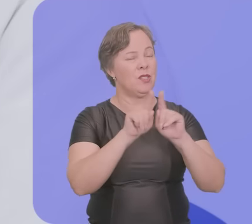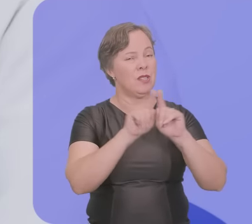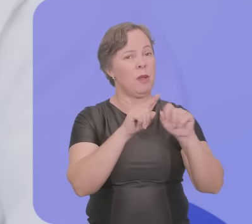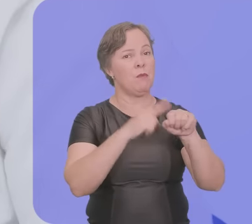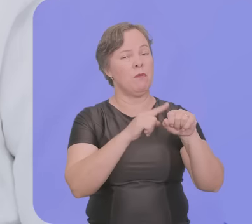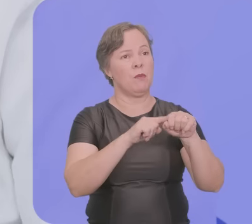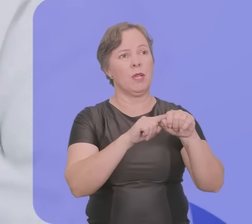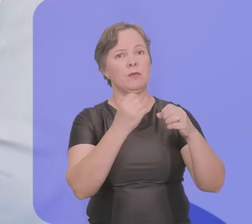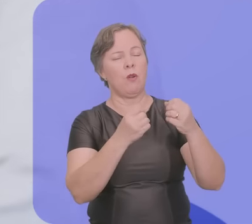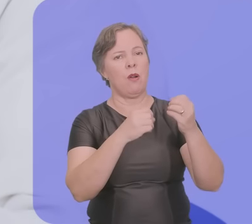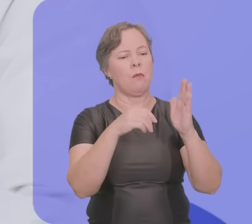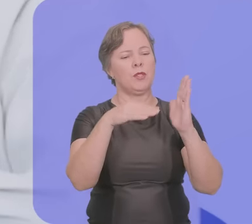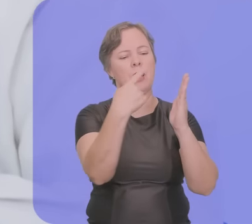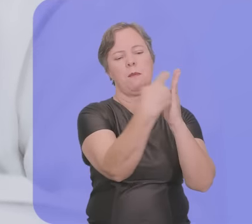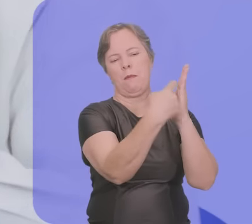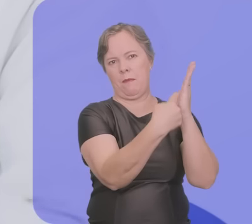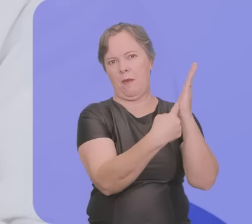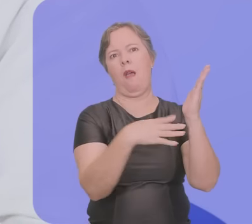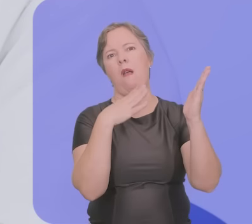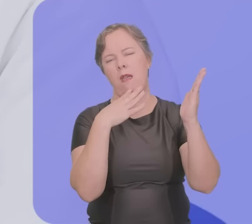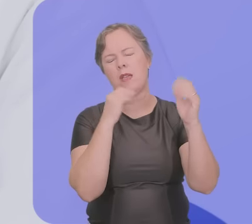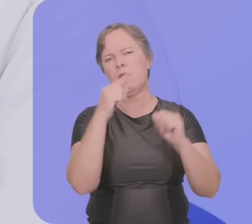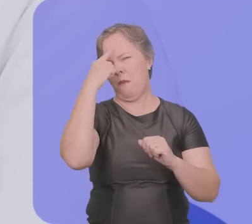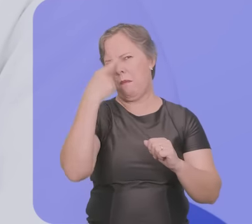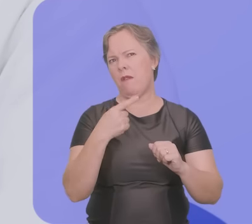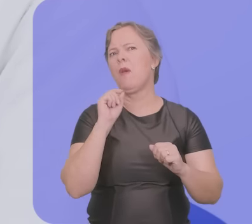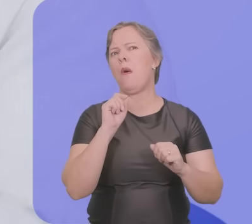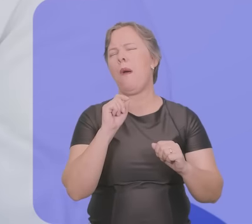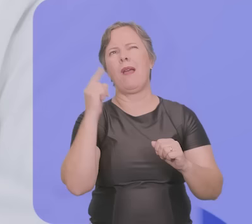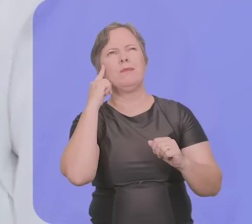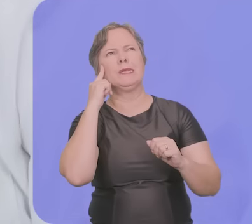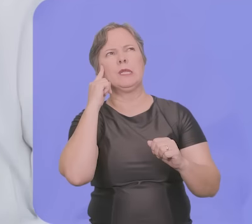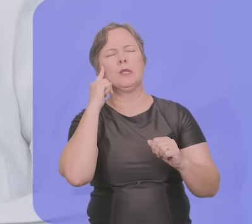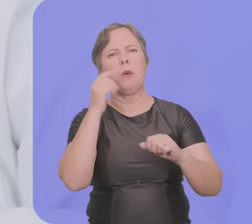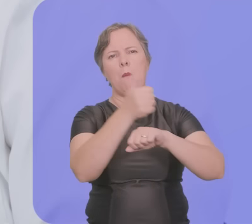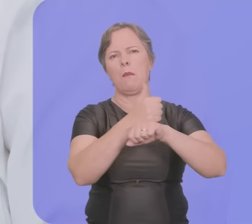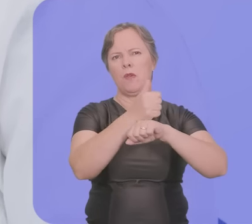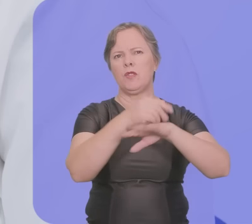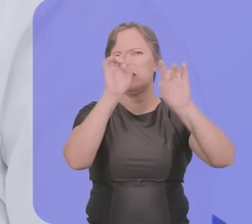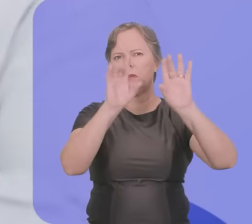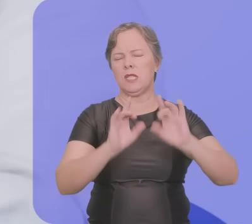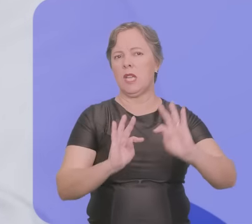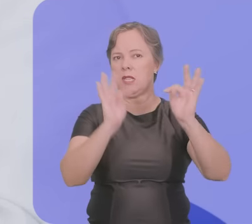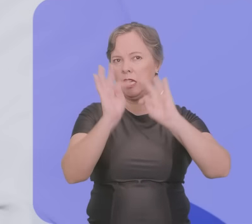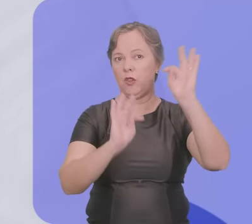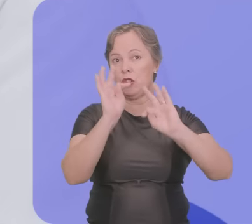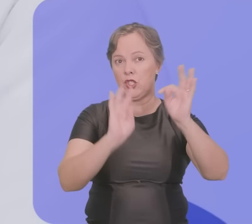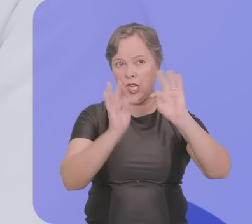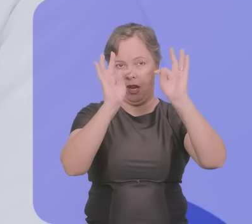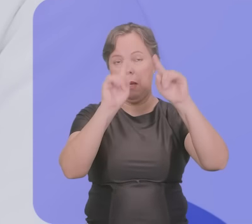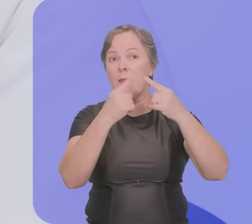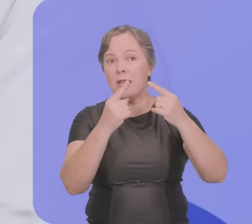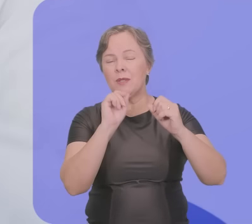Então, um perfil seria voltado à área de tecnologia, porém, ela é uma ferramenta inclusiva,